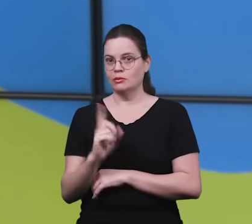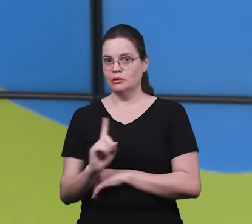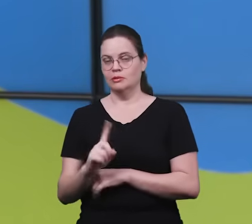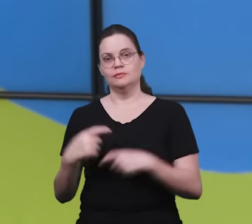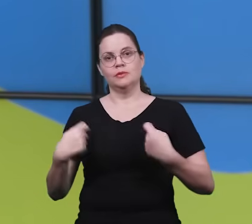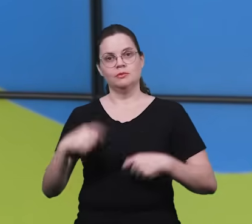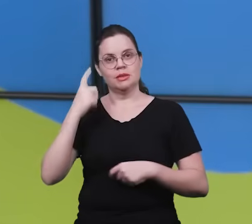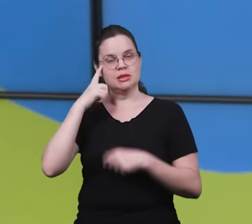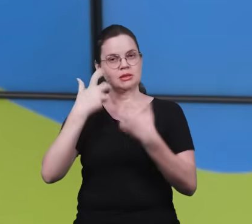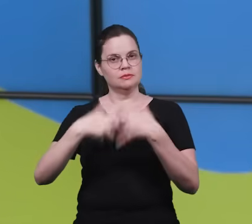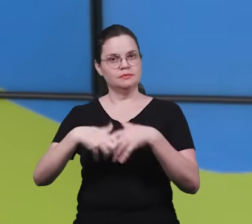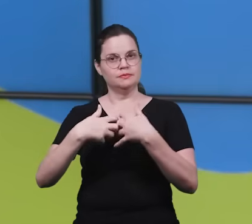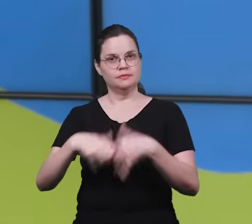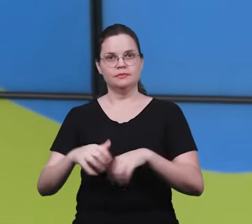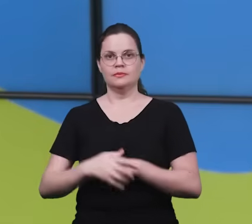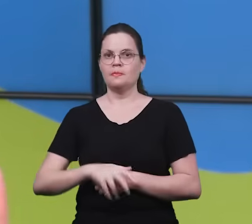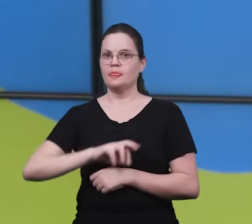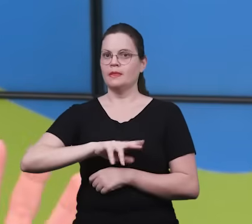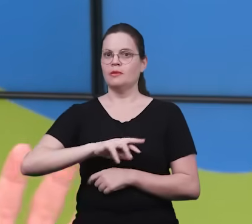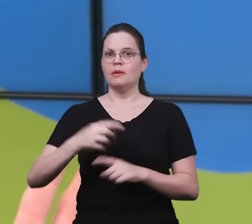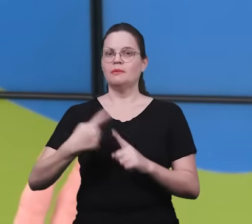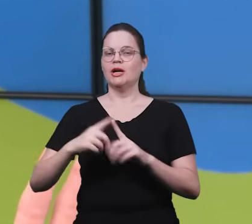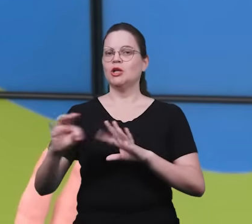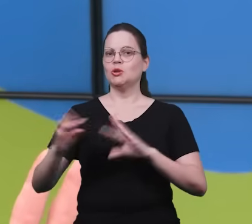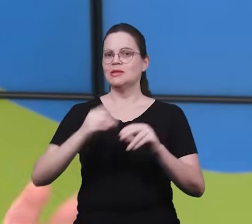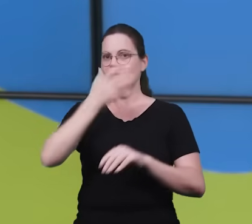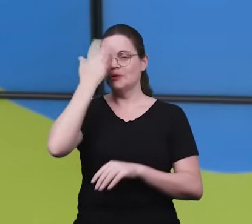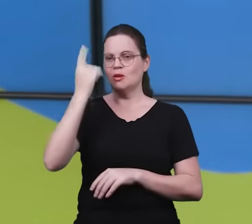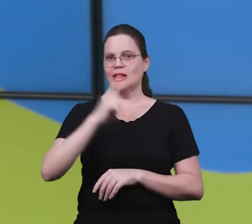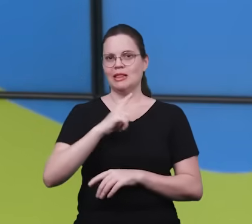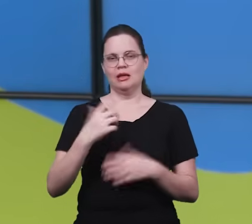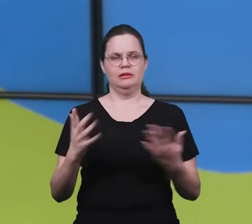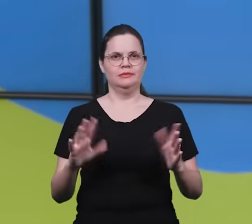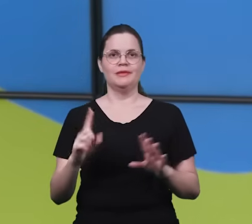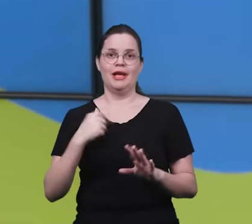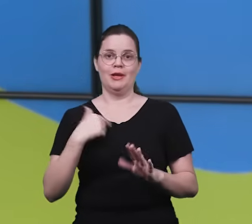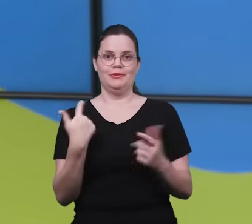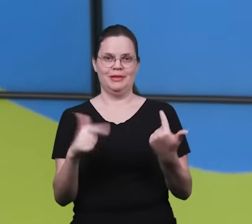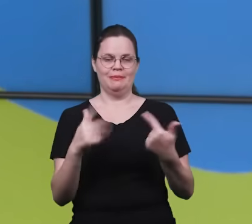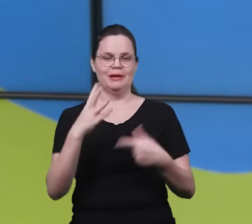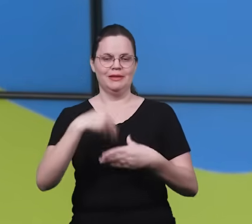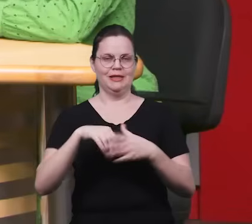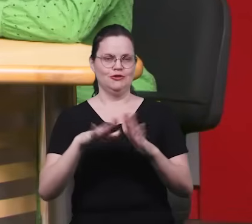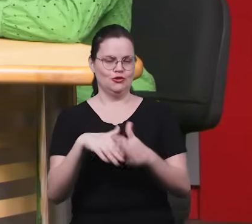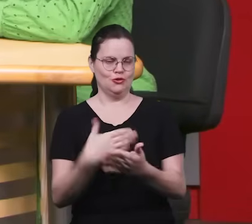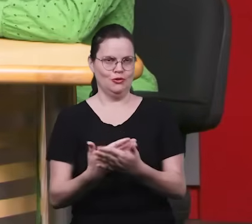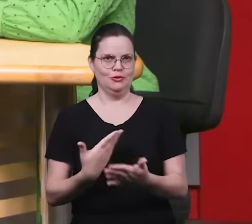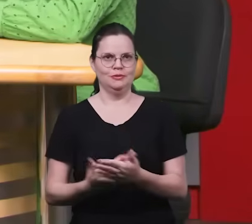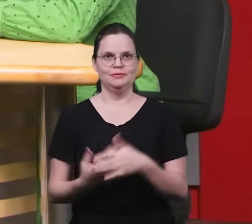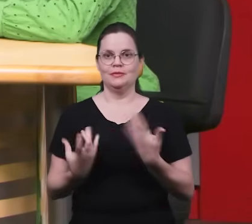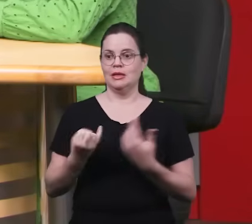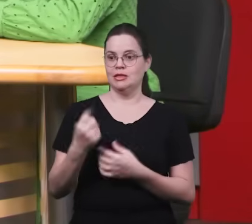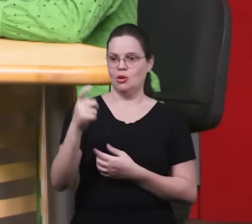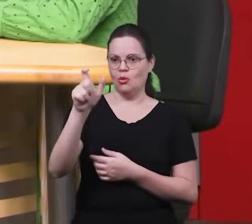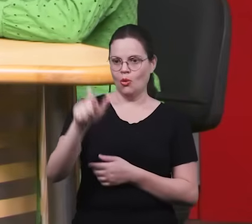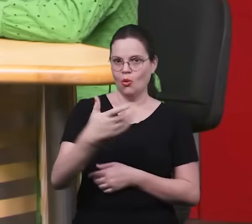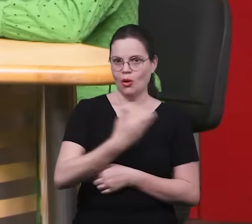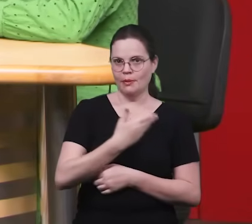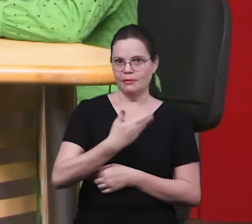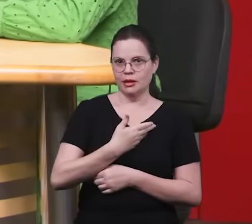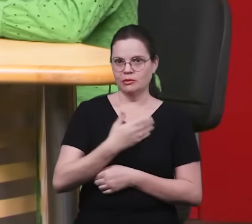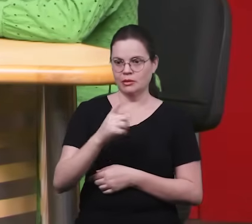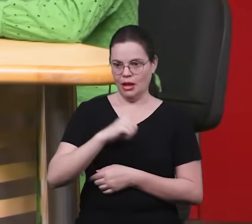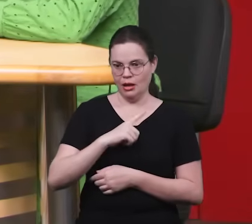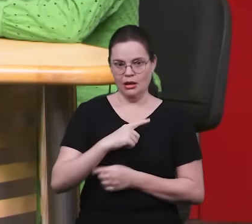tem que ter essa reflexão. Não é porque todo mundo tem, porque criança é assim, eu trabalho em escola, e aí um coleguinha tem, todo